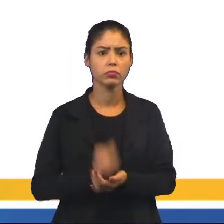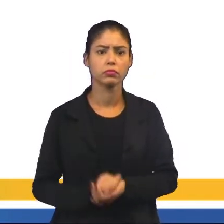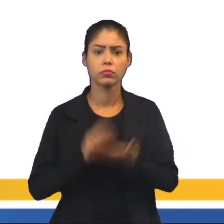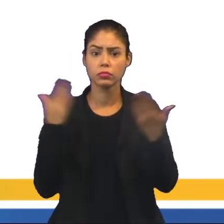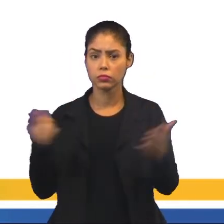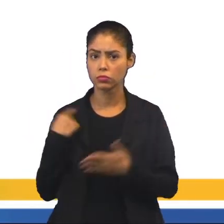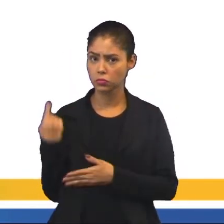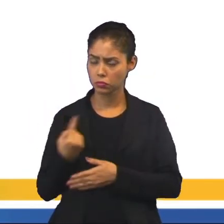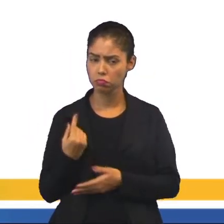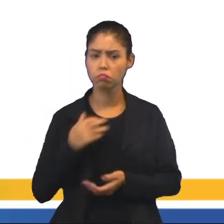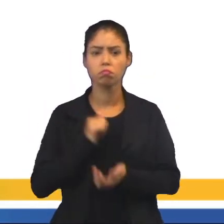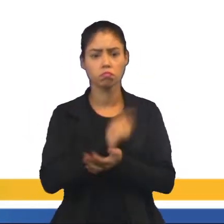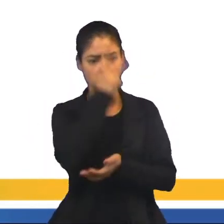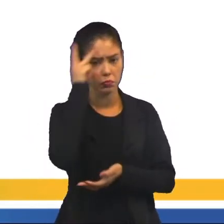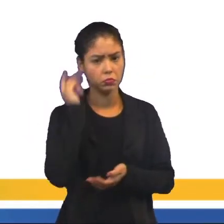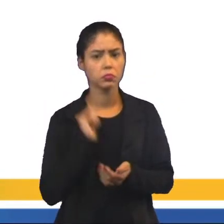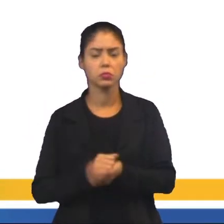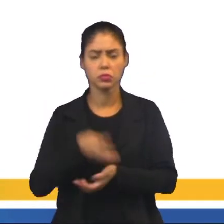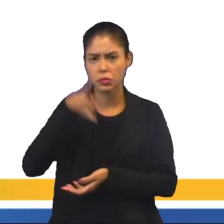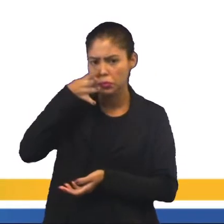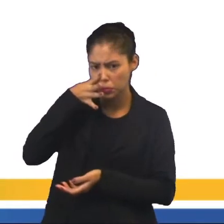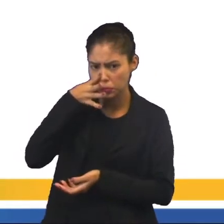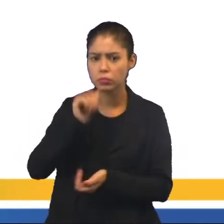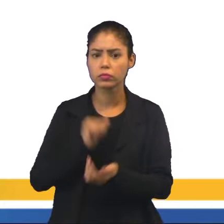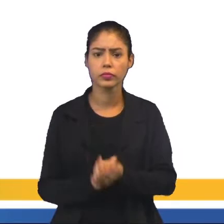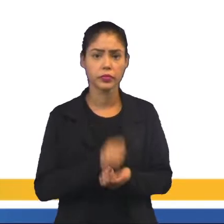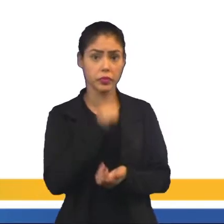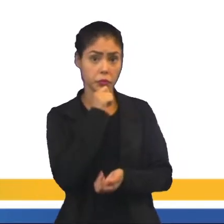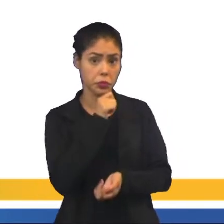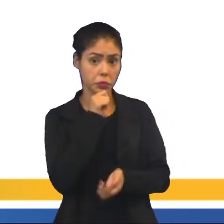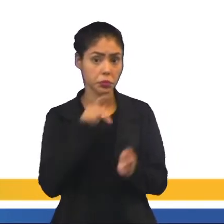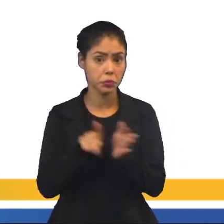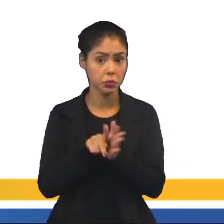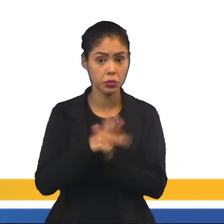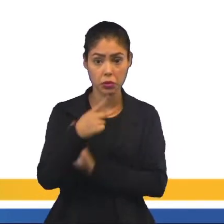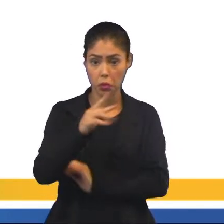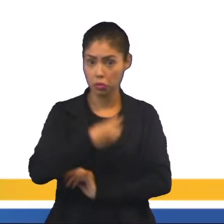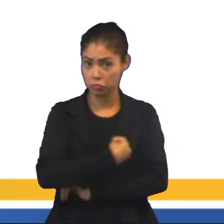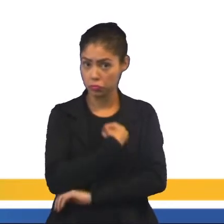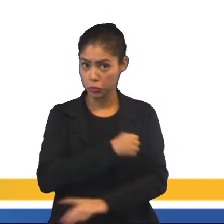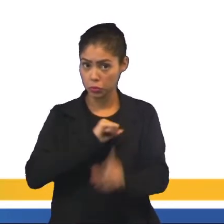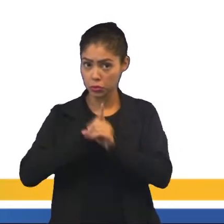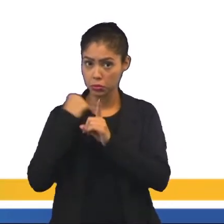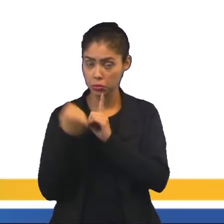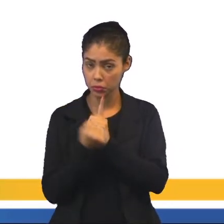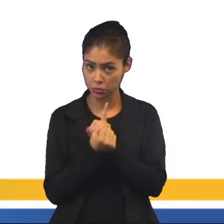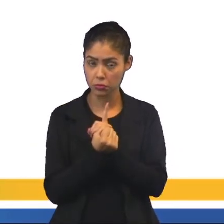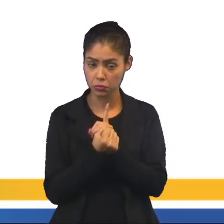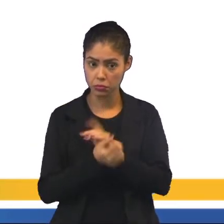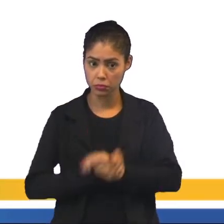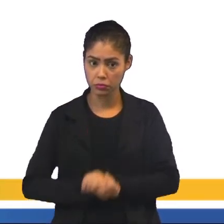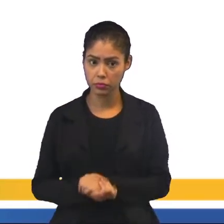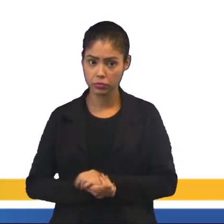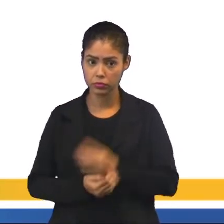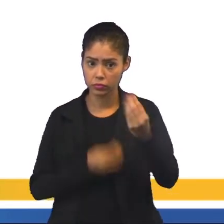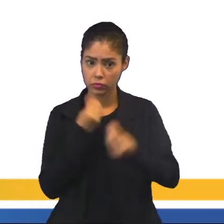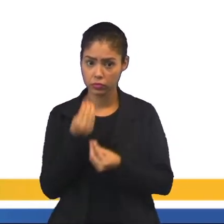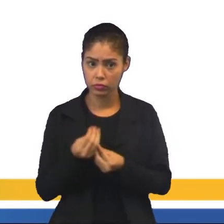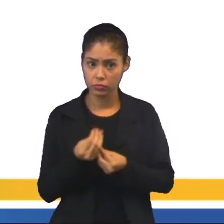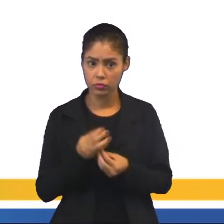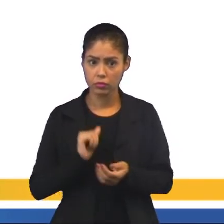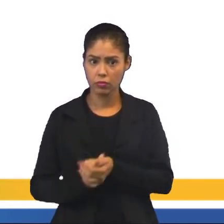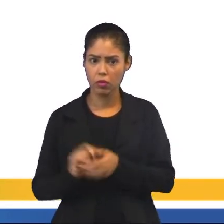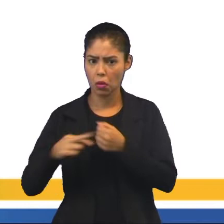comum, enquanto indivíduo. Ele se interessa apenas pela sua vida na sociedade civil, como